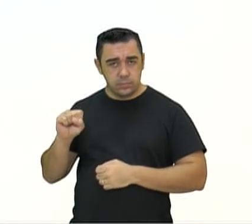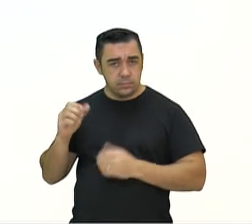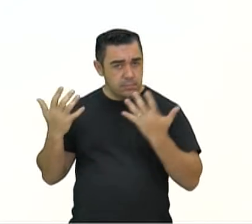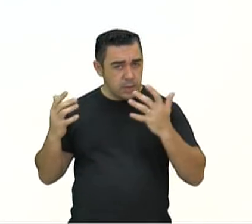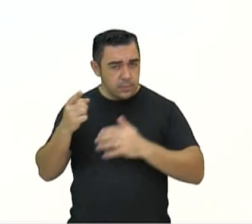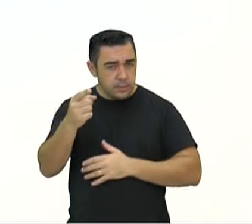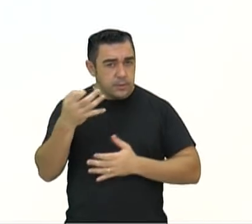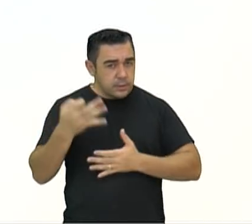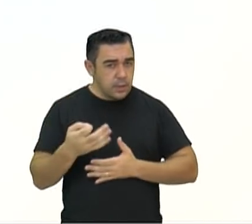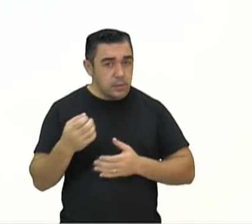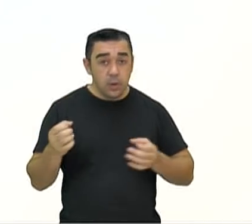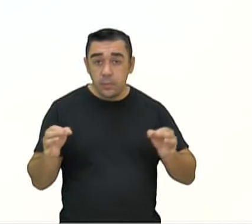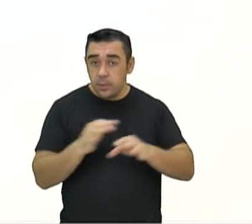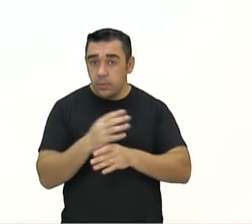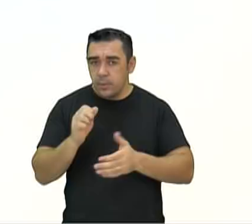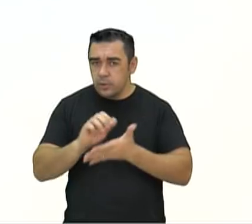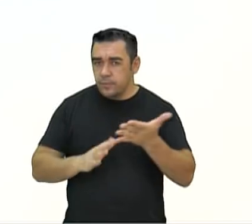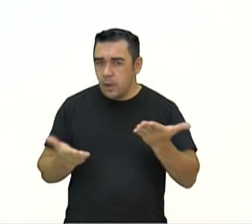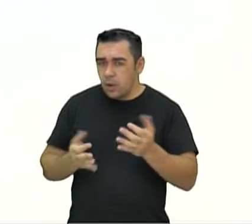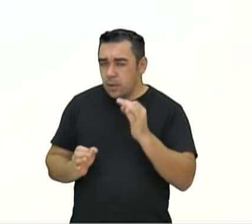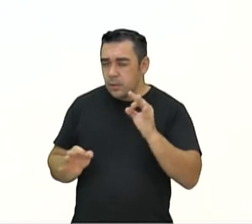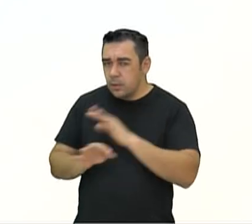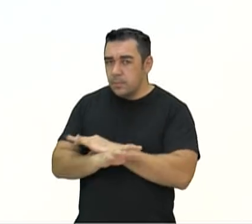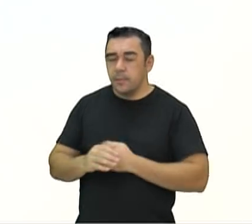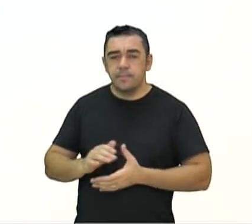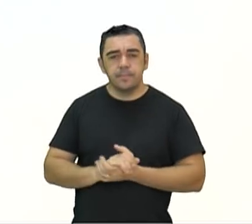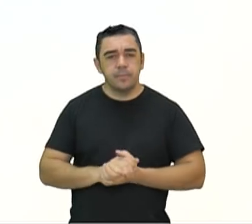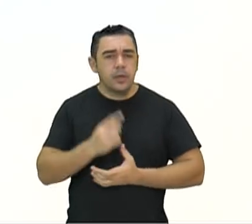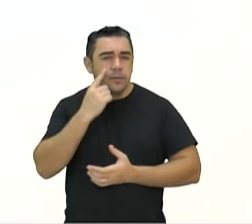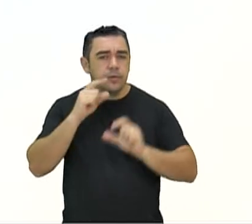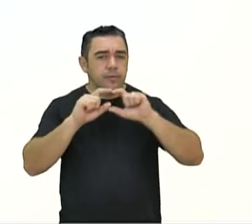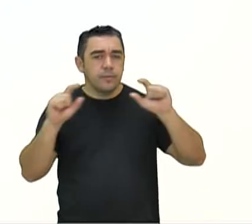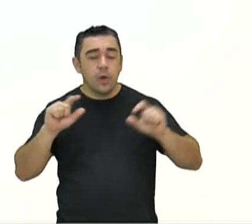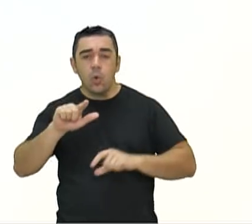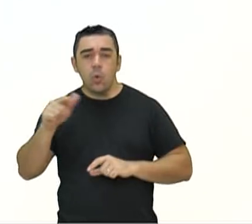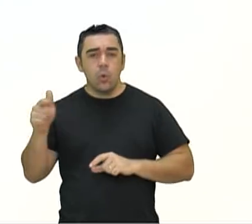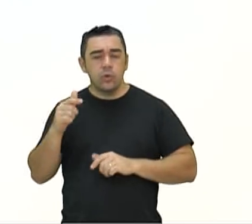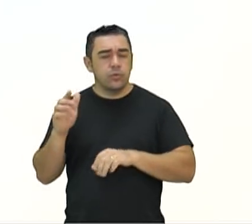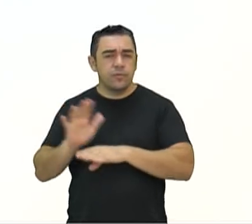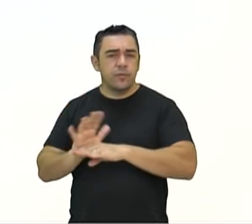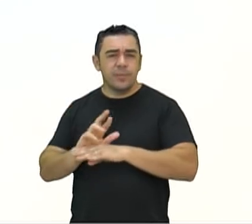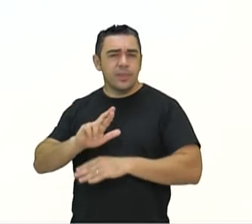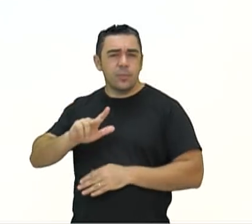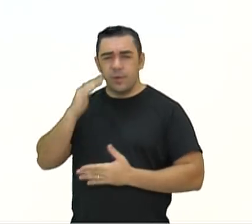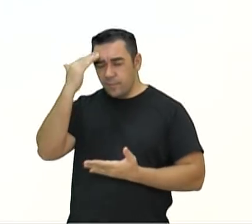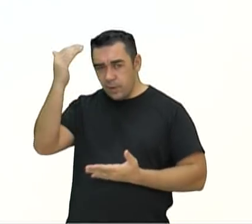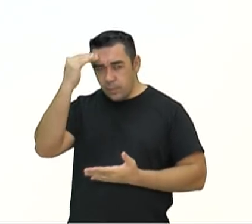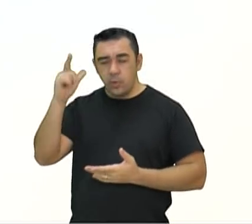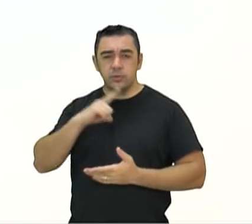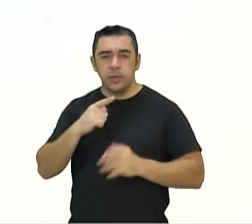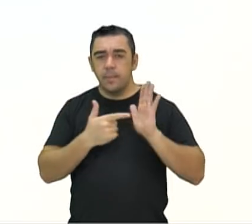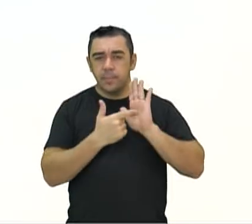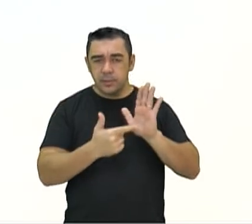um exercício para a gente finalizar. Observe a frase: outros filmes foram menos bem-sucedidos no Festival de